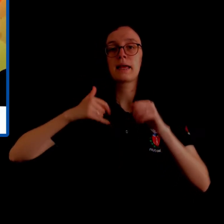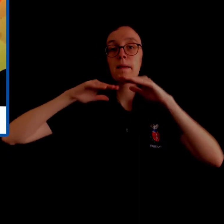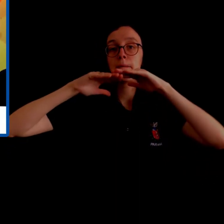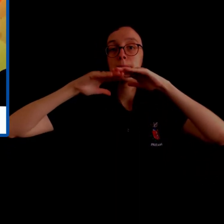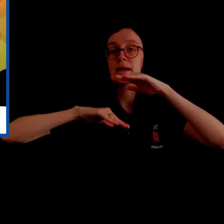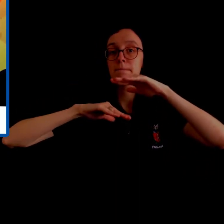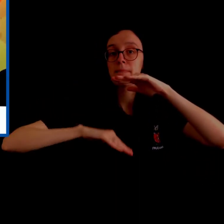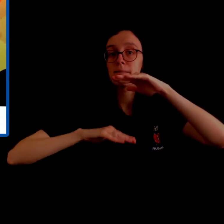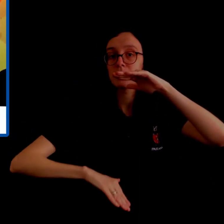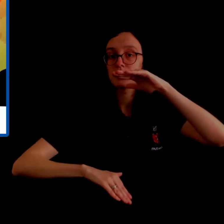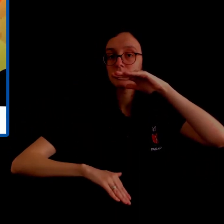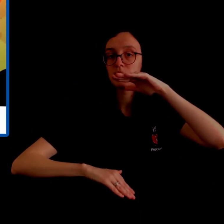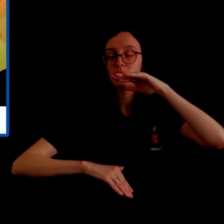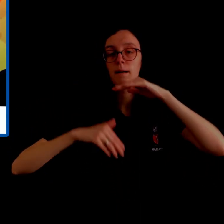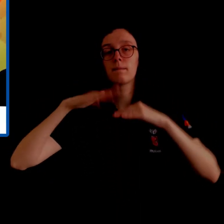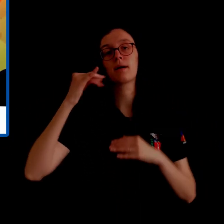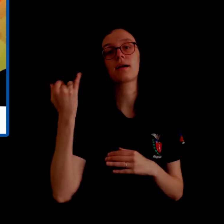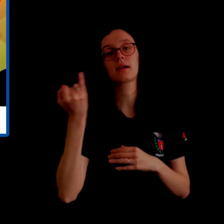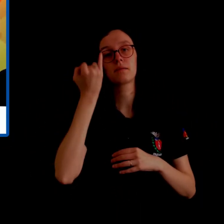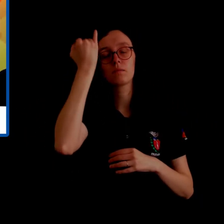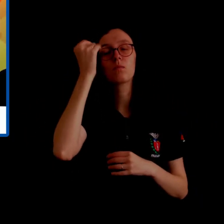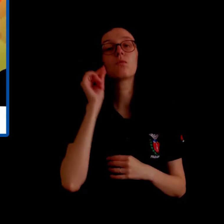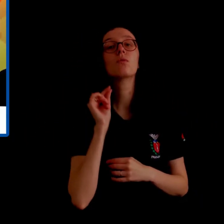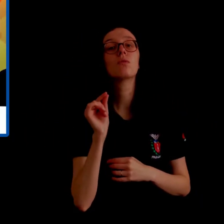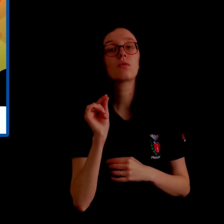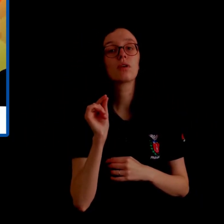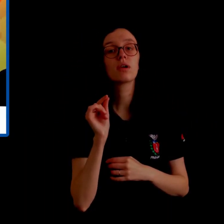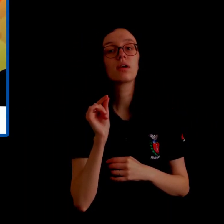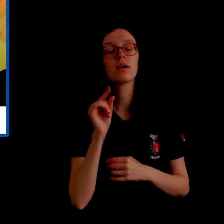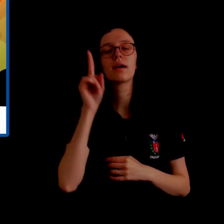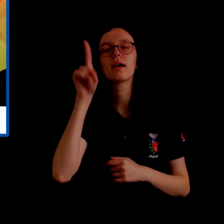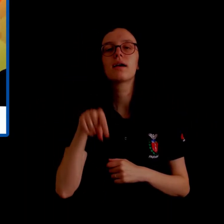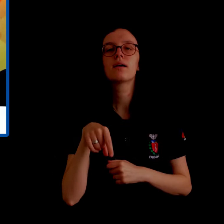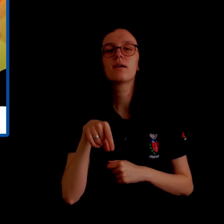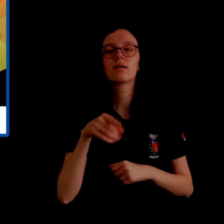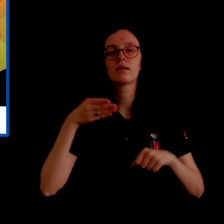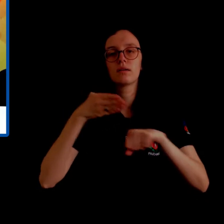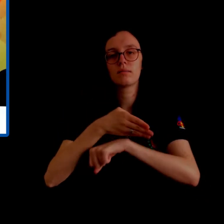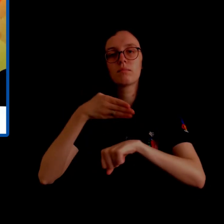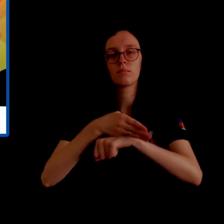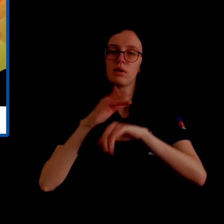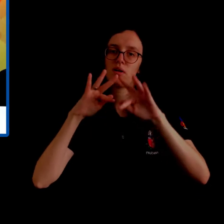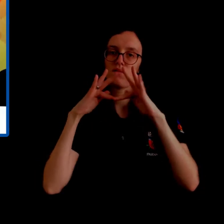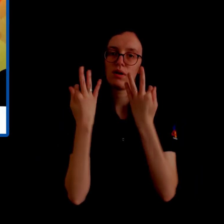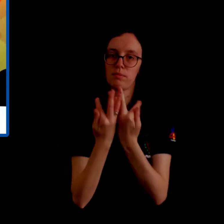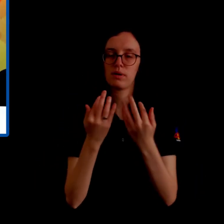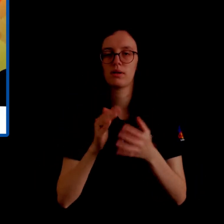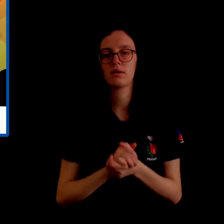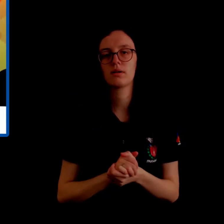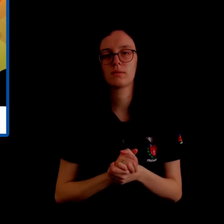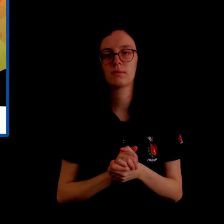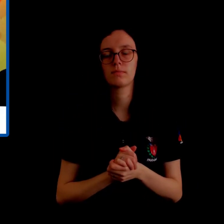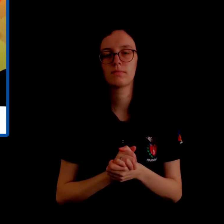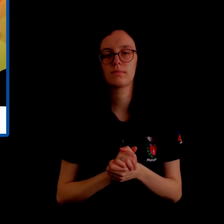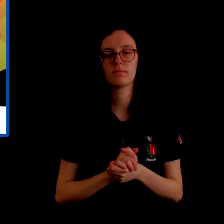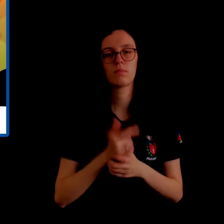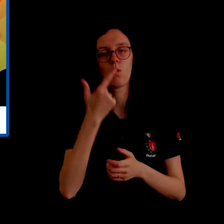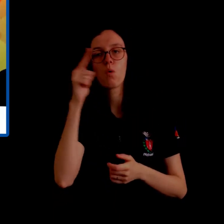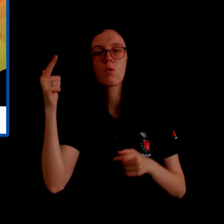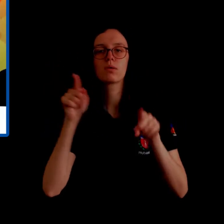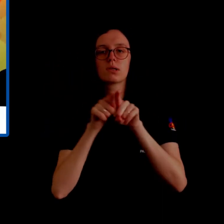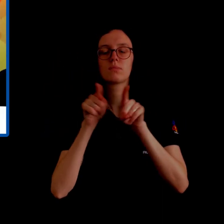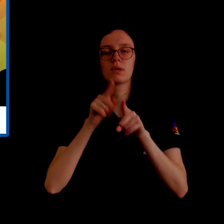aluno, mais importante é a participação da família. Tá? Outra questão